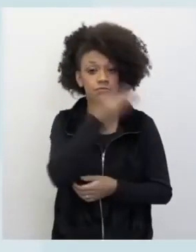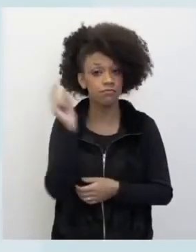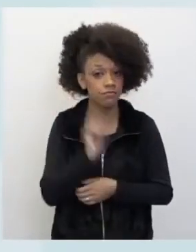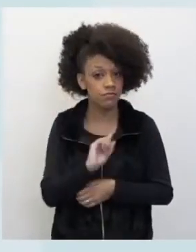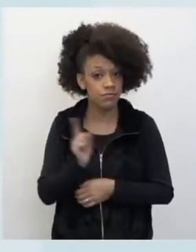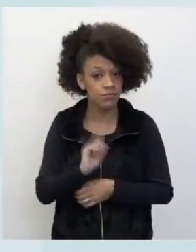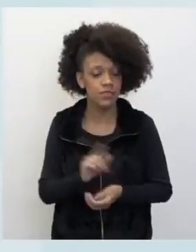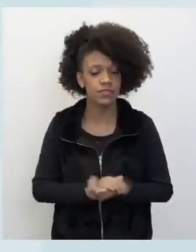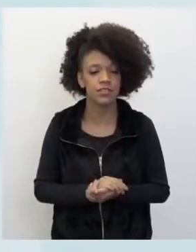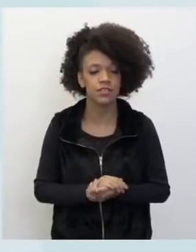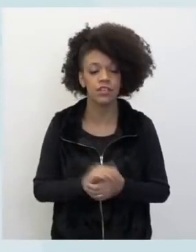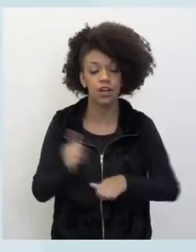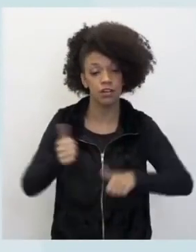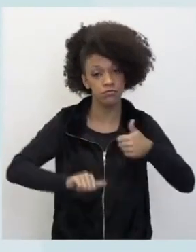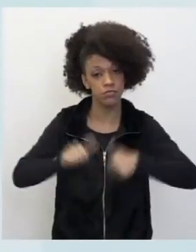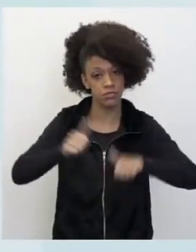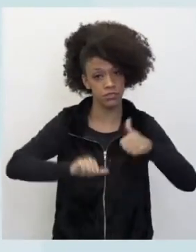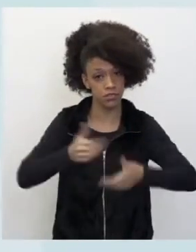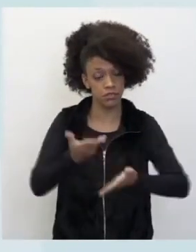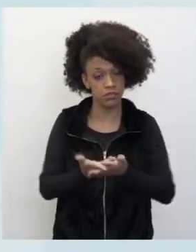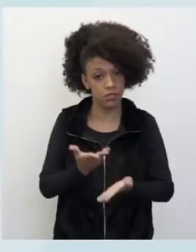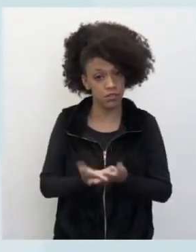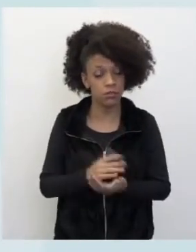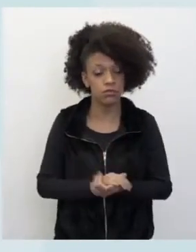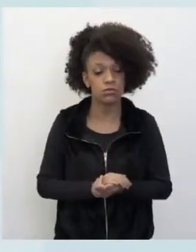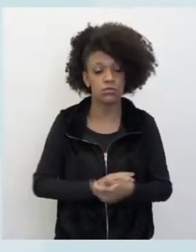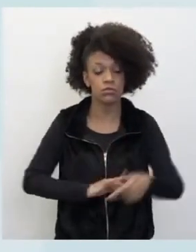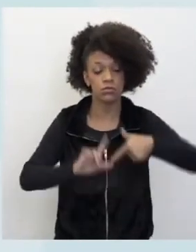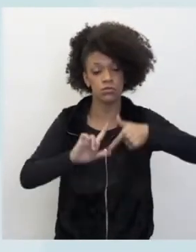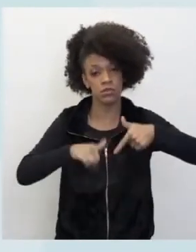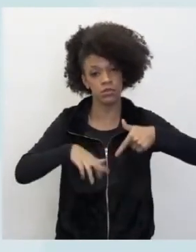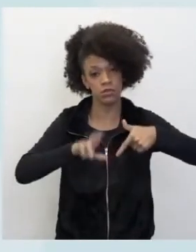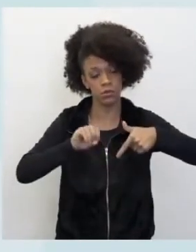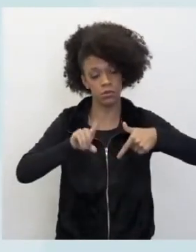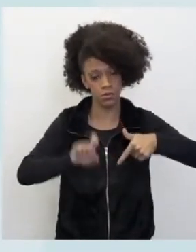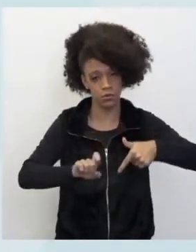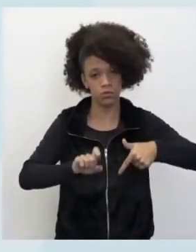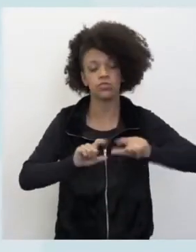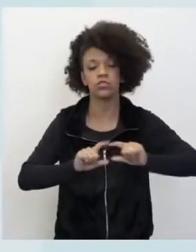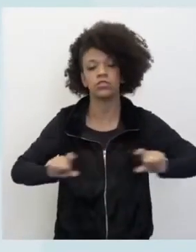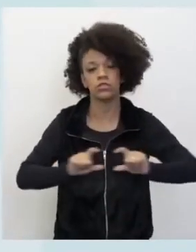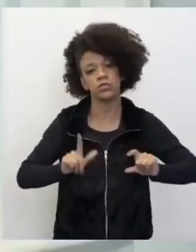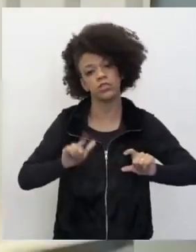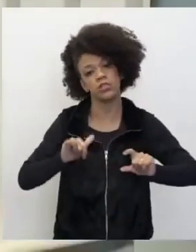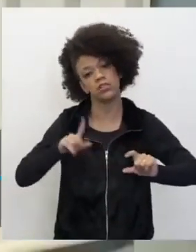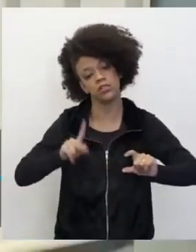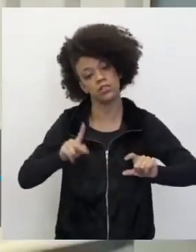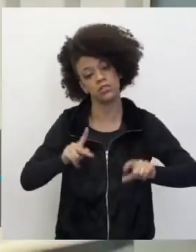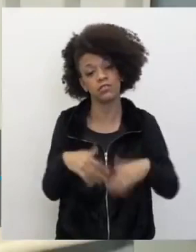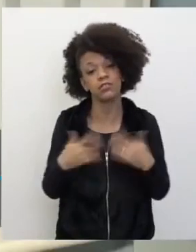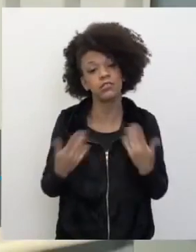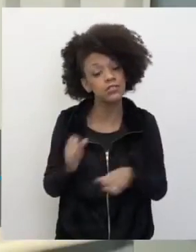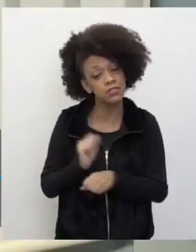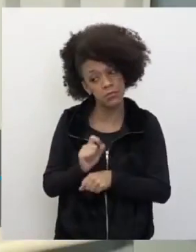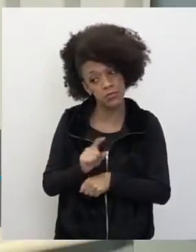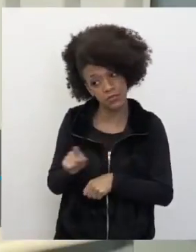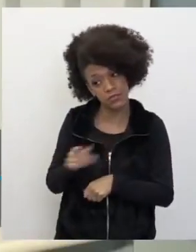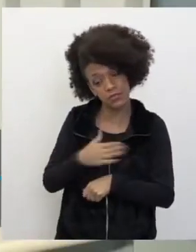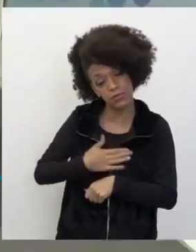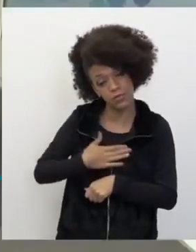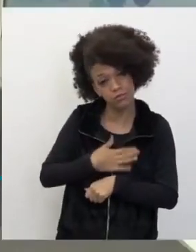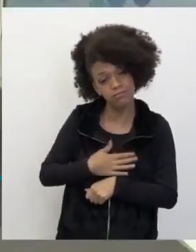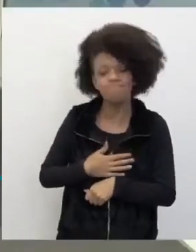esqueçam de avaliar a nossa aula através do QR Code ou do link. E espero que você tenha gostado,